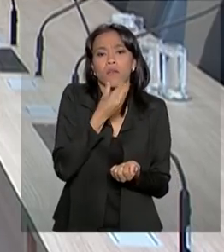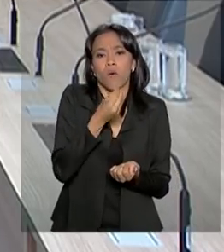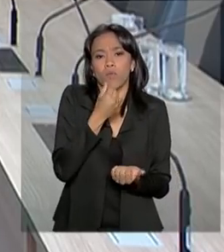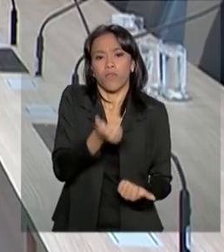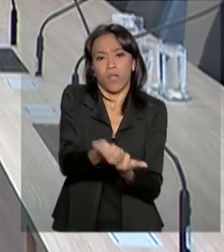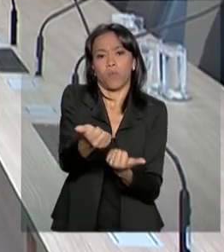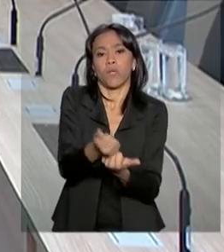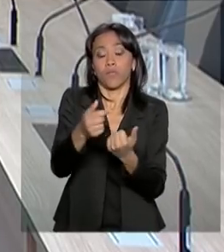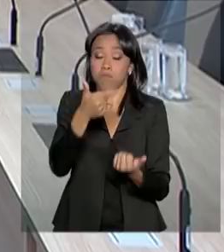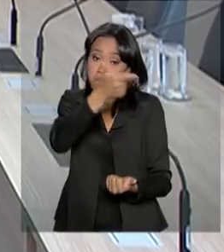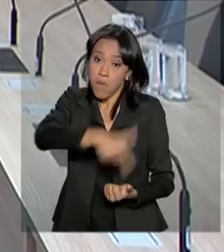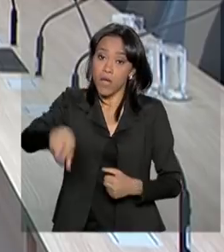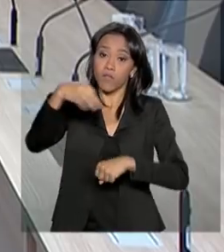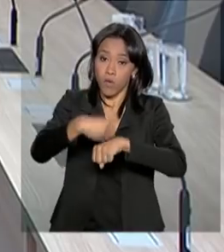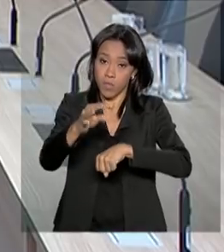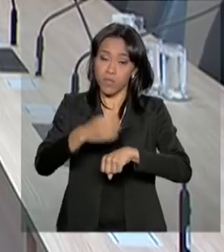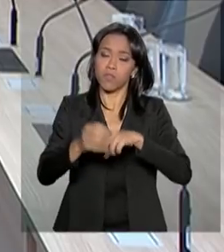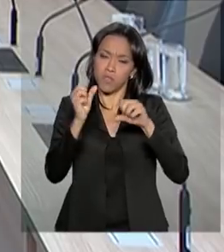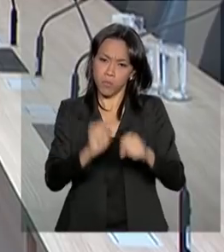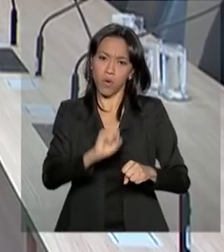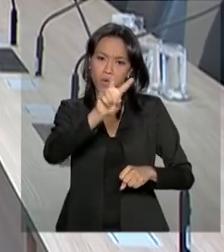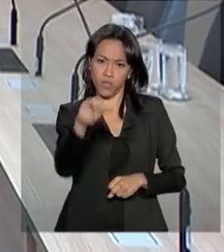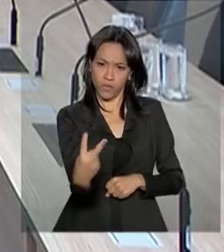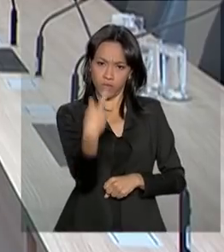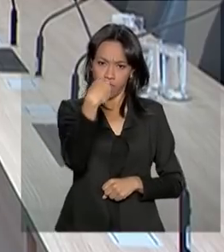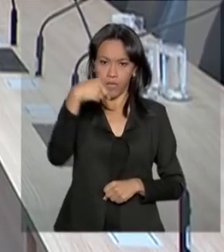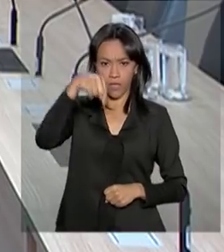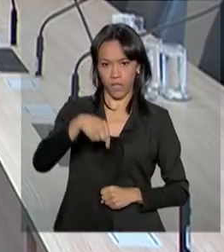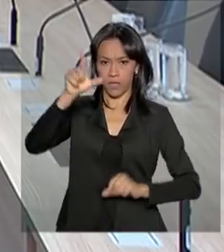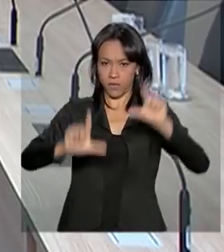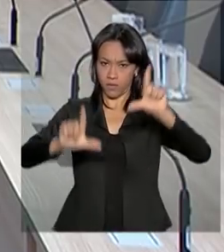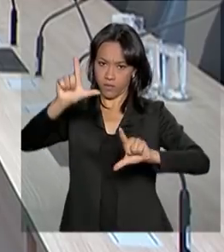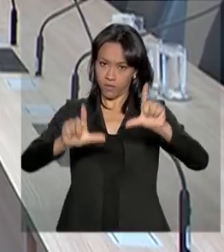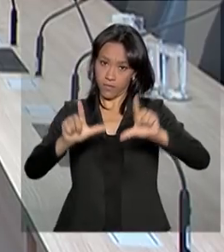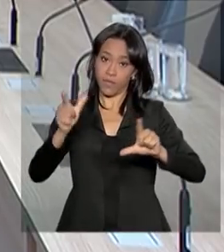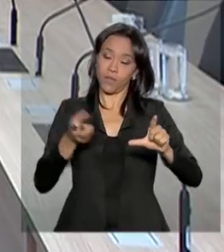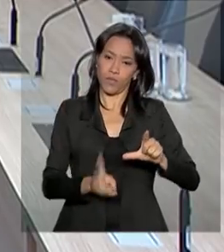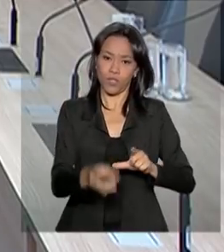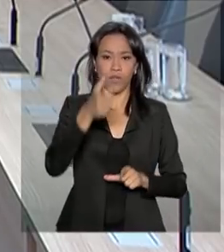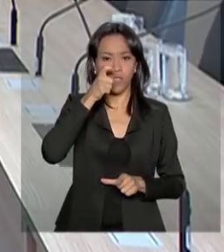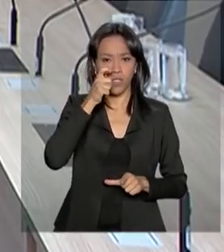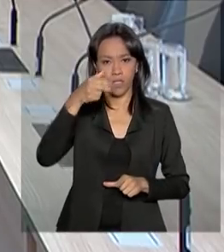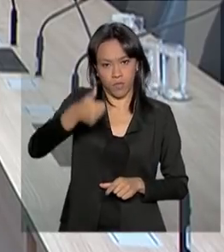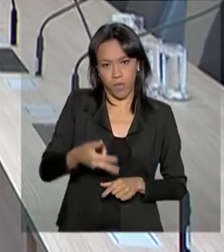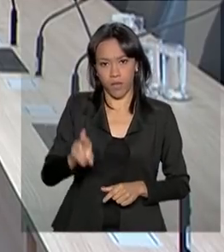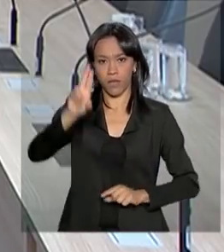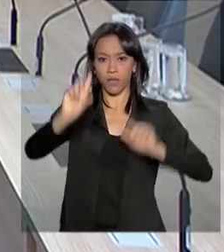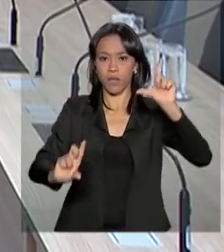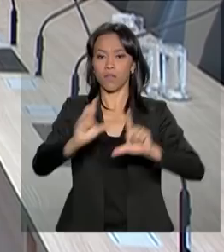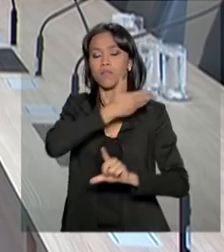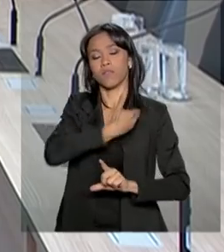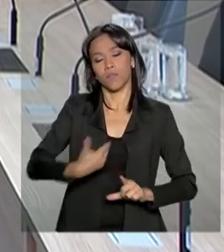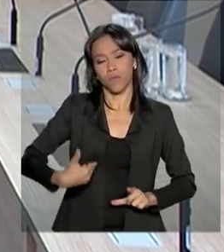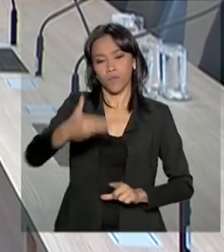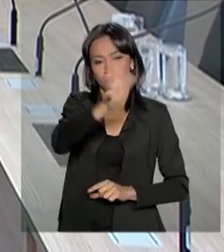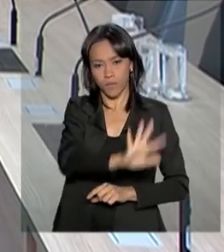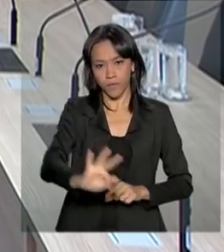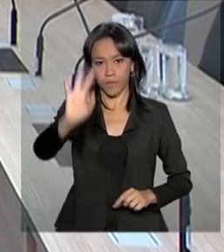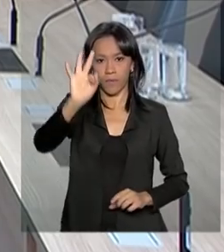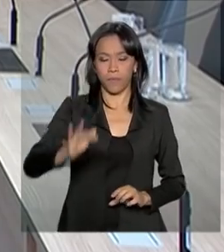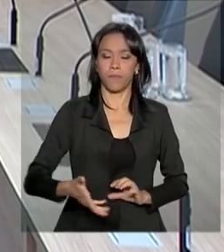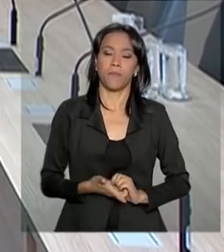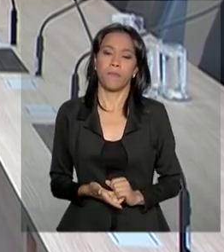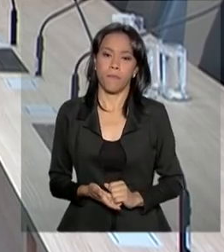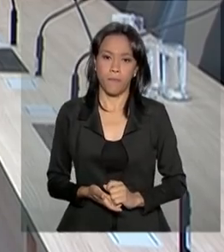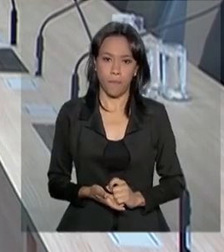Mais informações, você acompanha ao longo da nossa programação. Continue com a gente na NBR, a TV do Governo